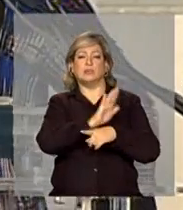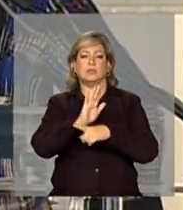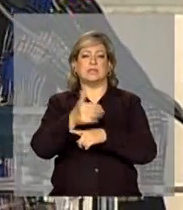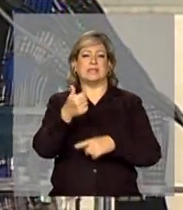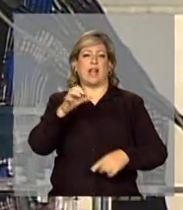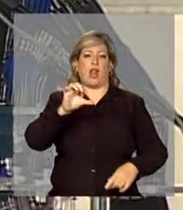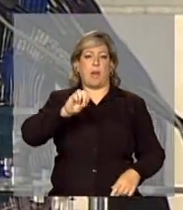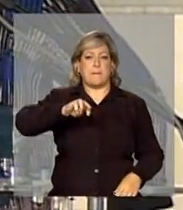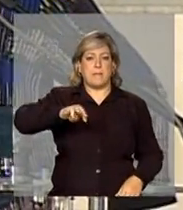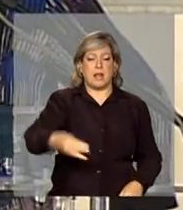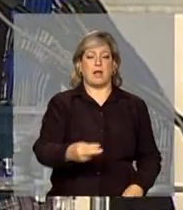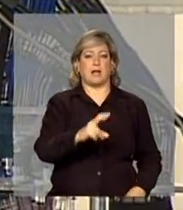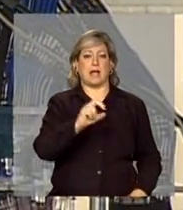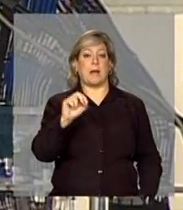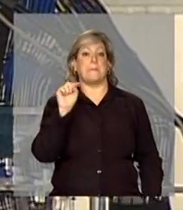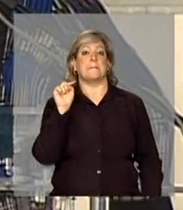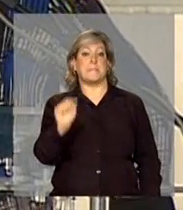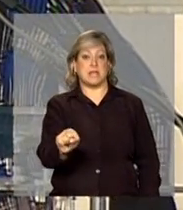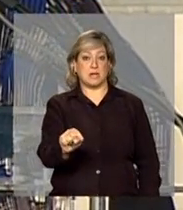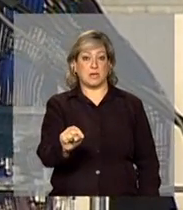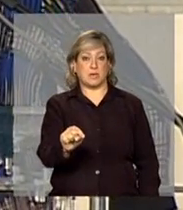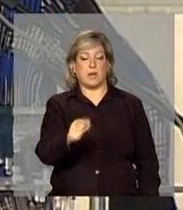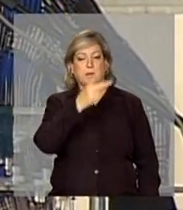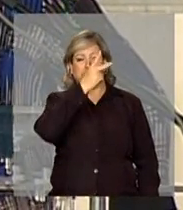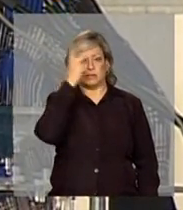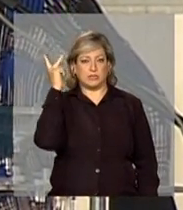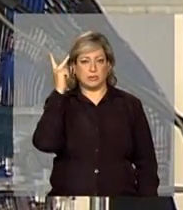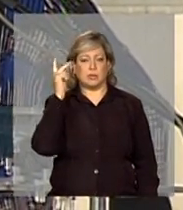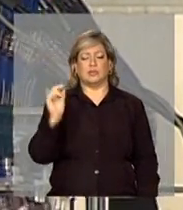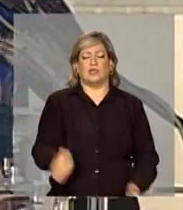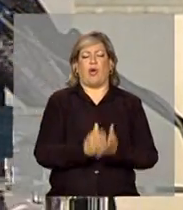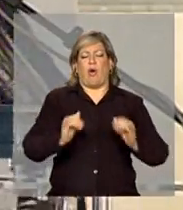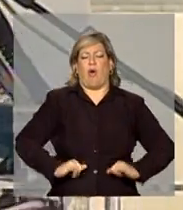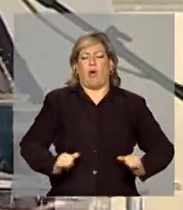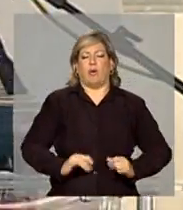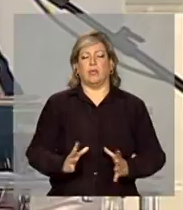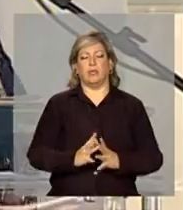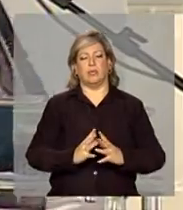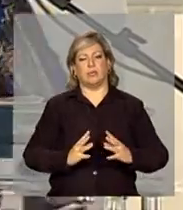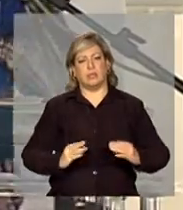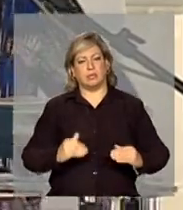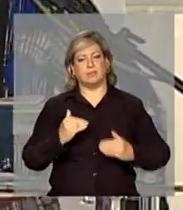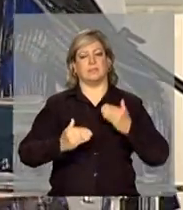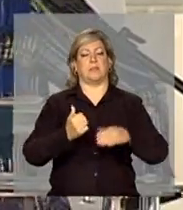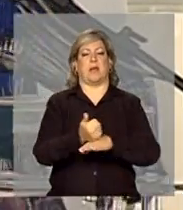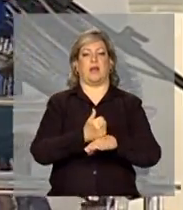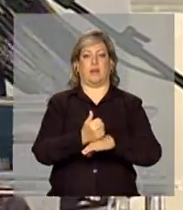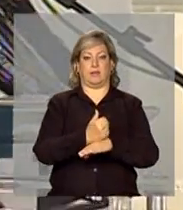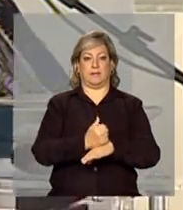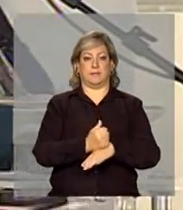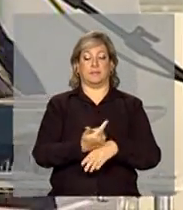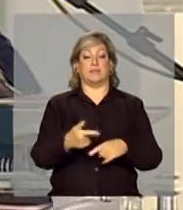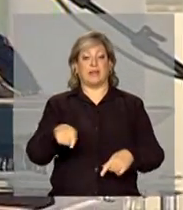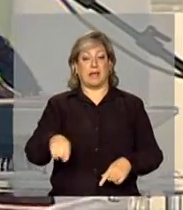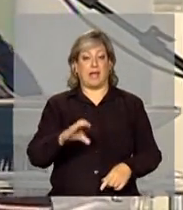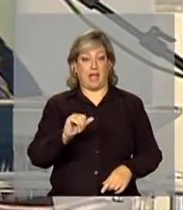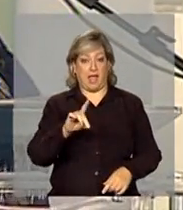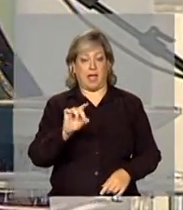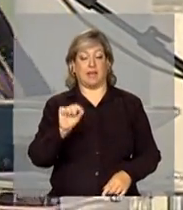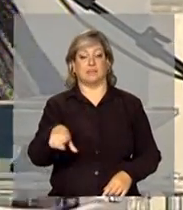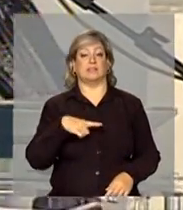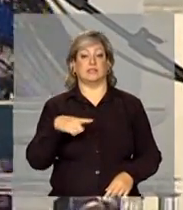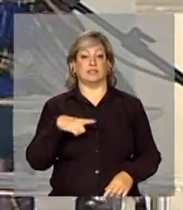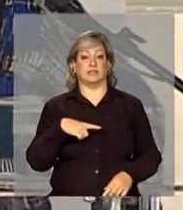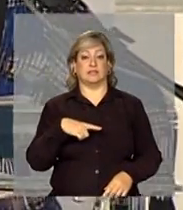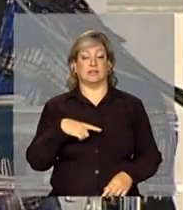e 500 mil pessoas da extrema pobreza. Faltam, do cadastro, mais ou menos uns 2